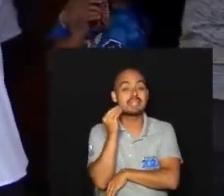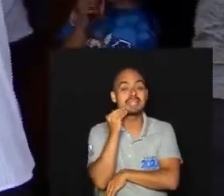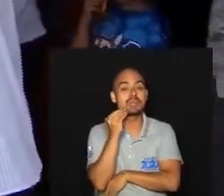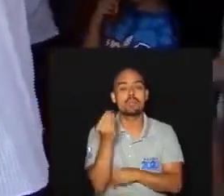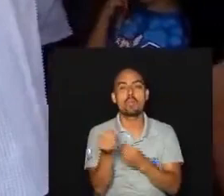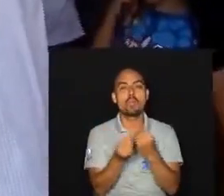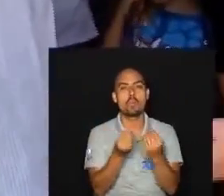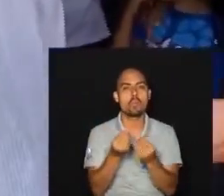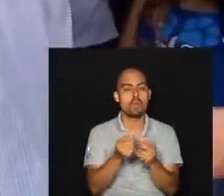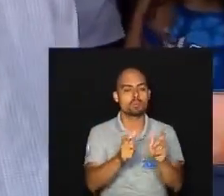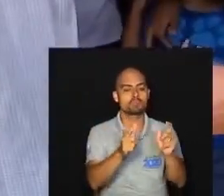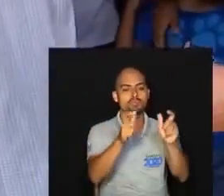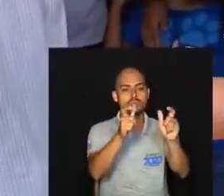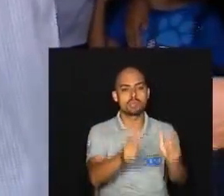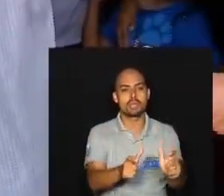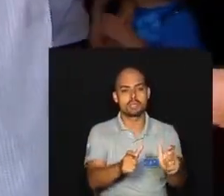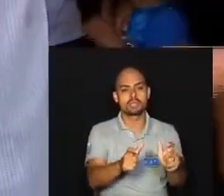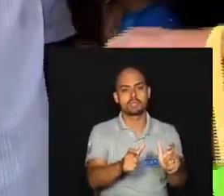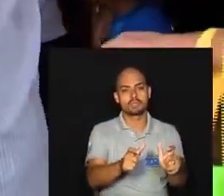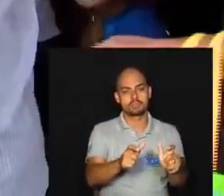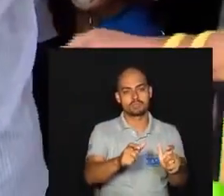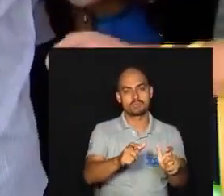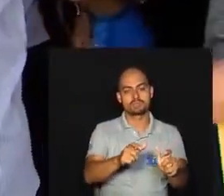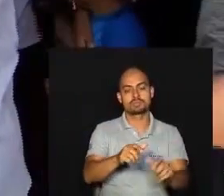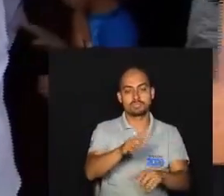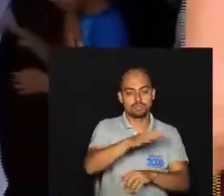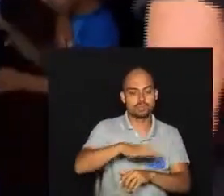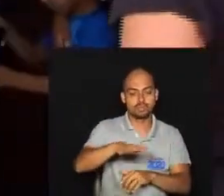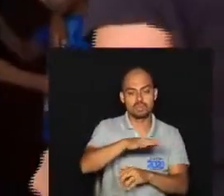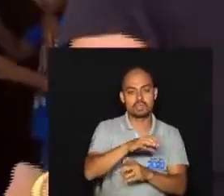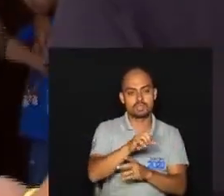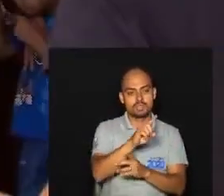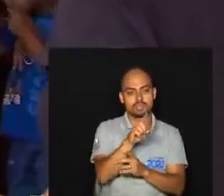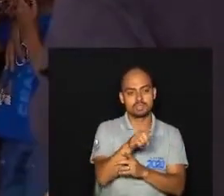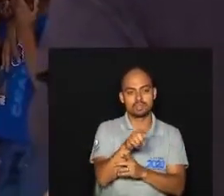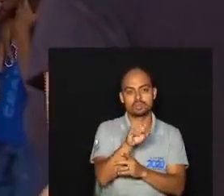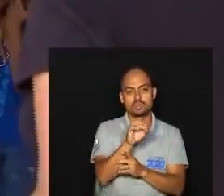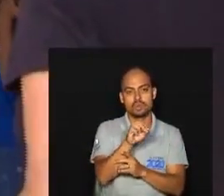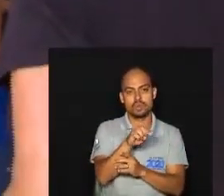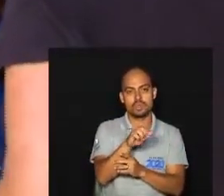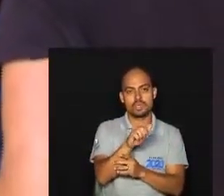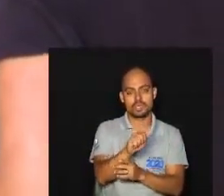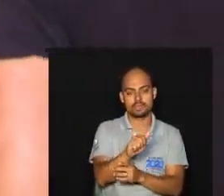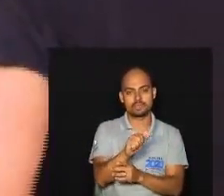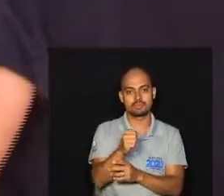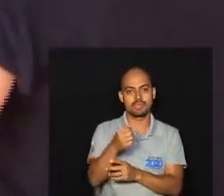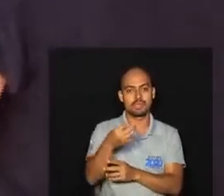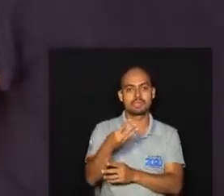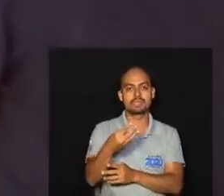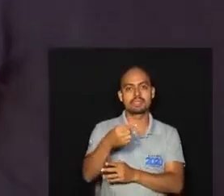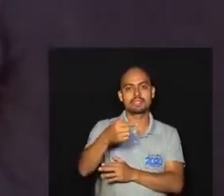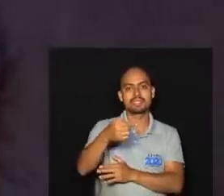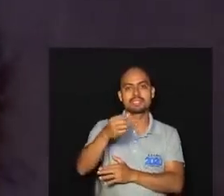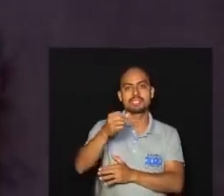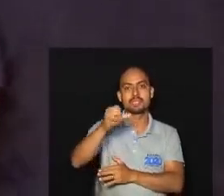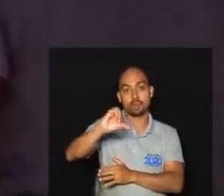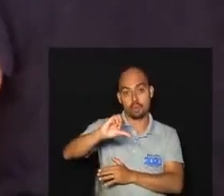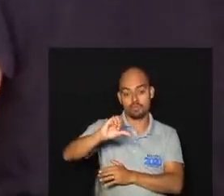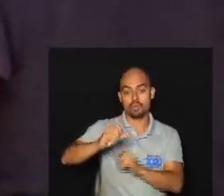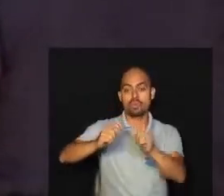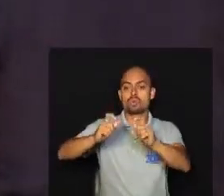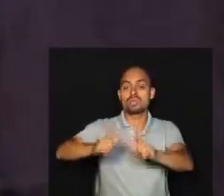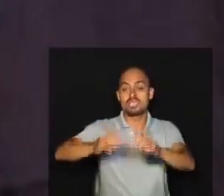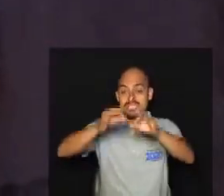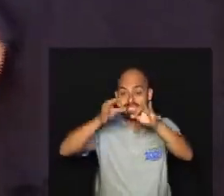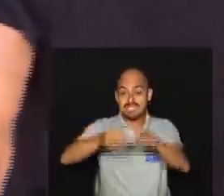Jardim Florencio, que fica na zona 379, qual é o local correto em que ela